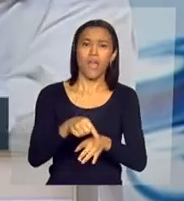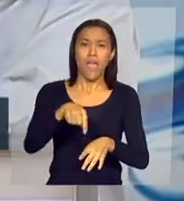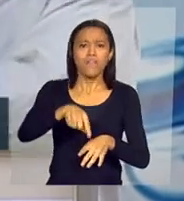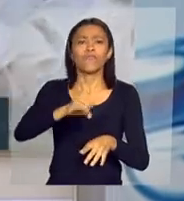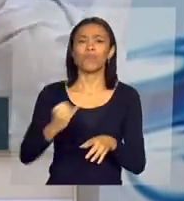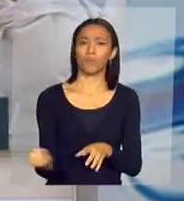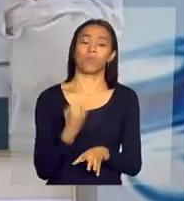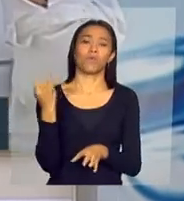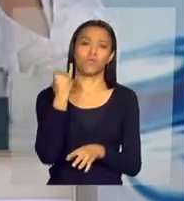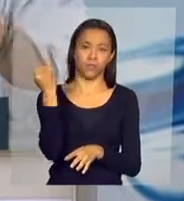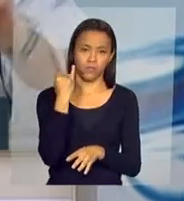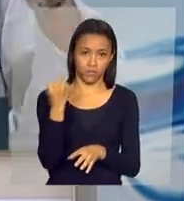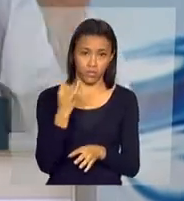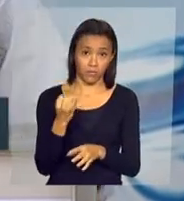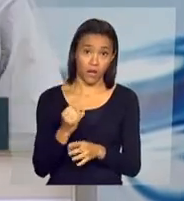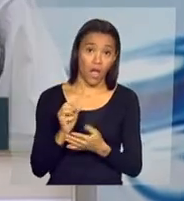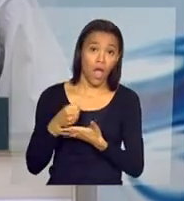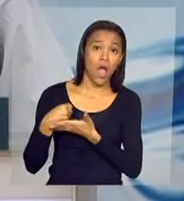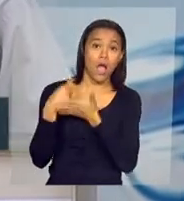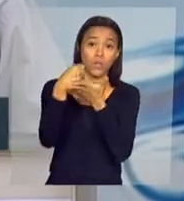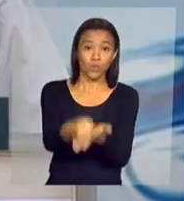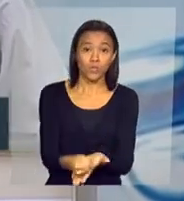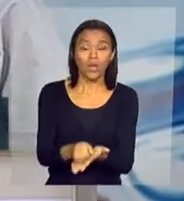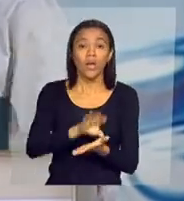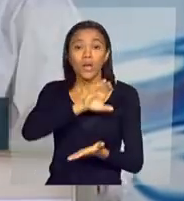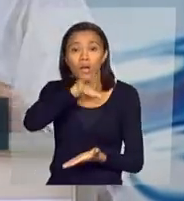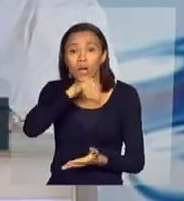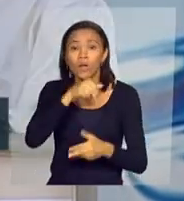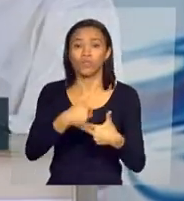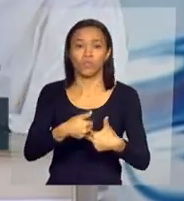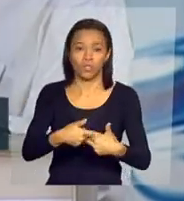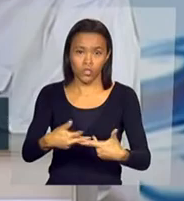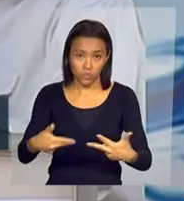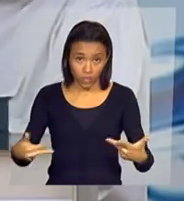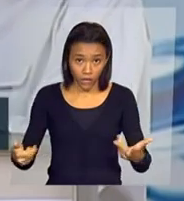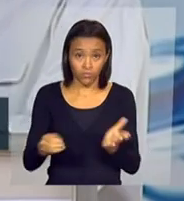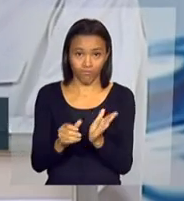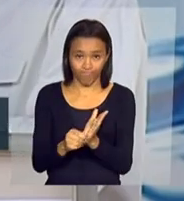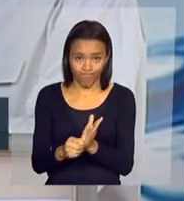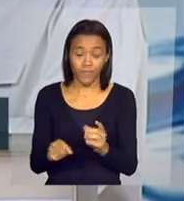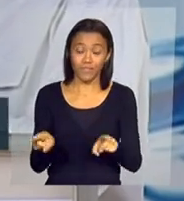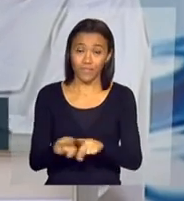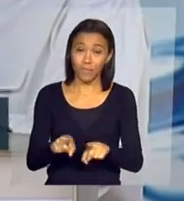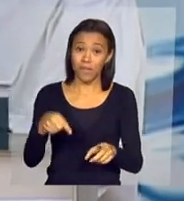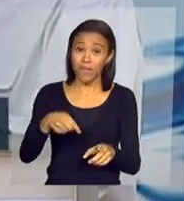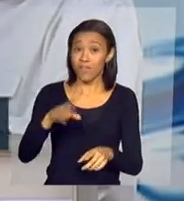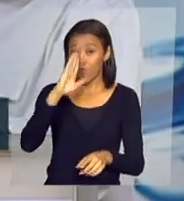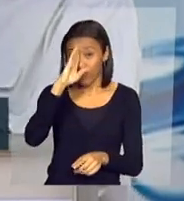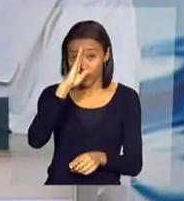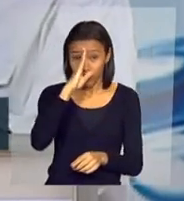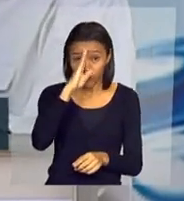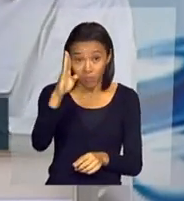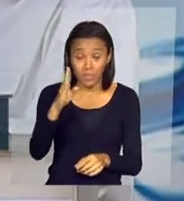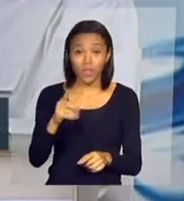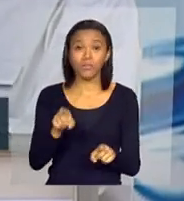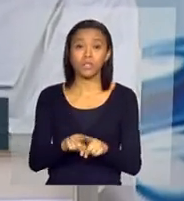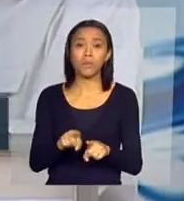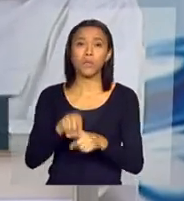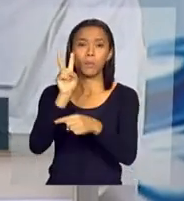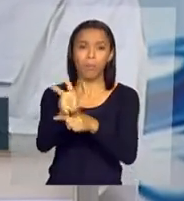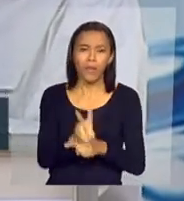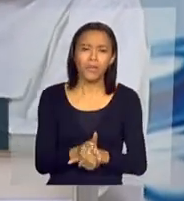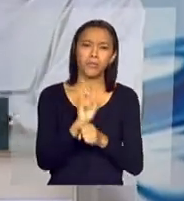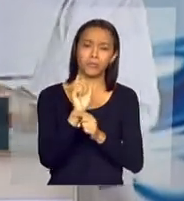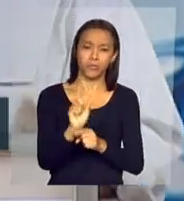para salvar os nossos animais. Foi fundamental que o crédito que Vossa